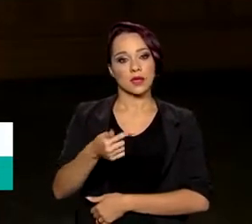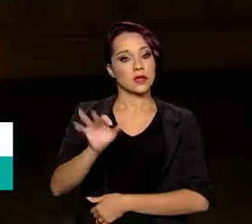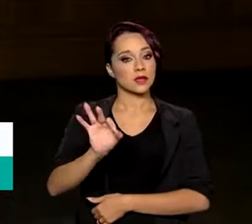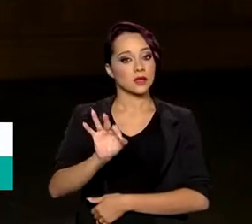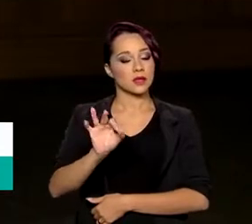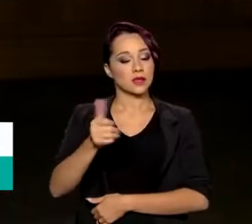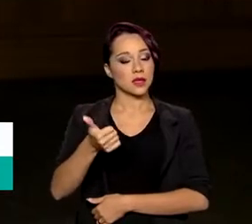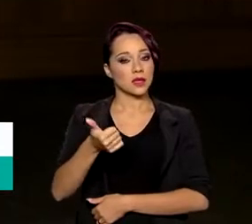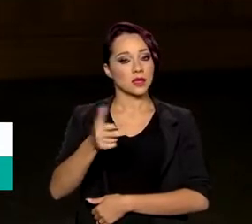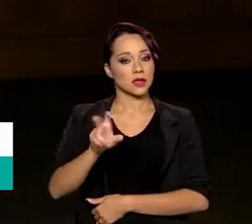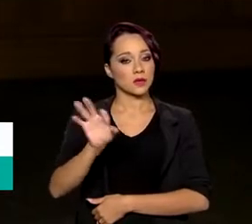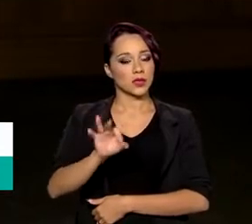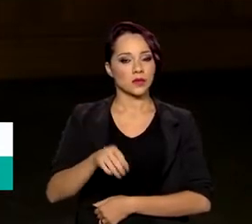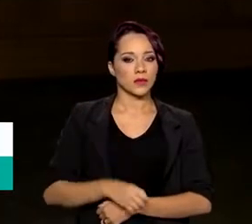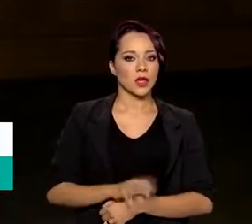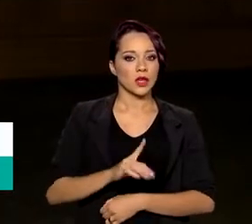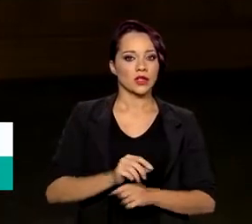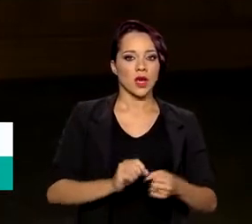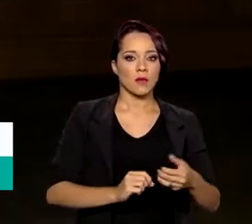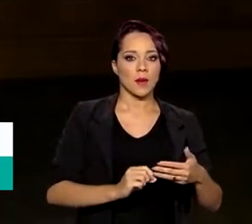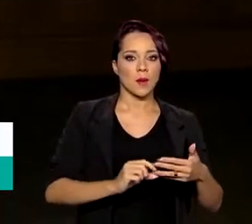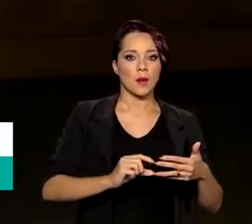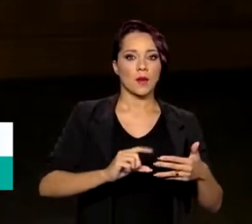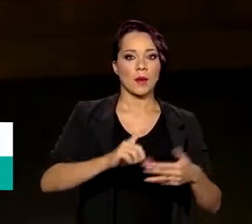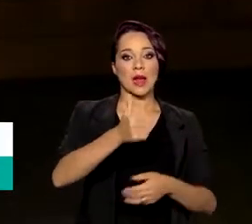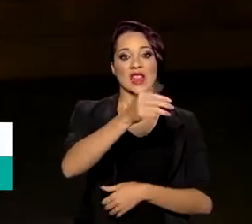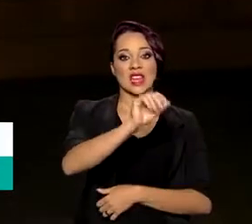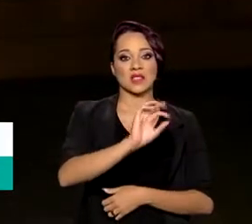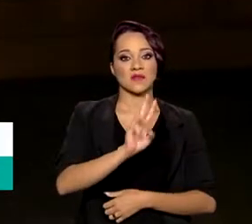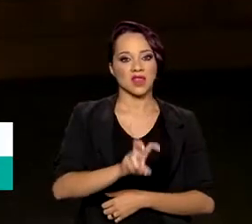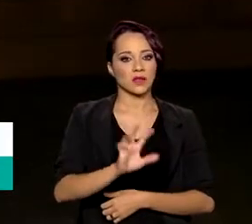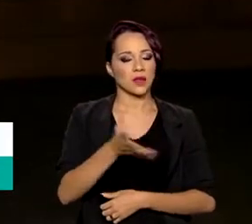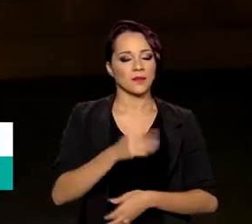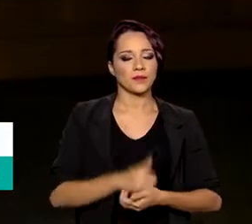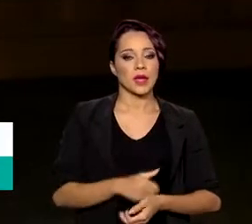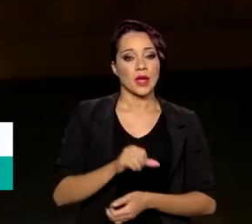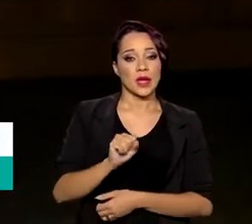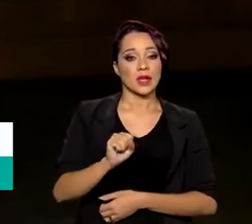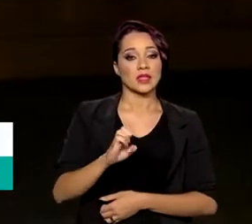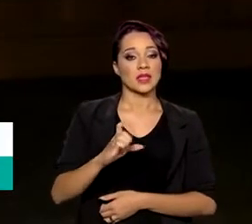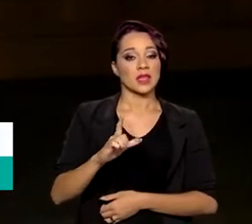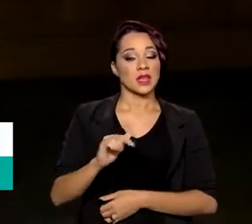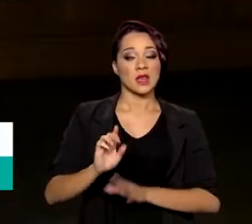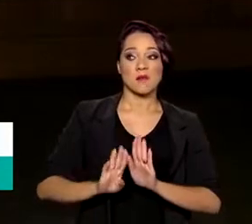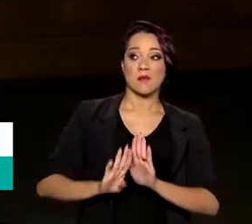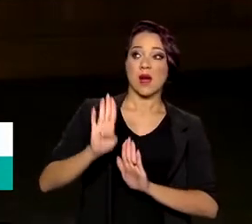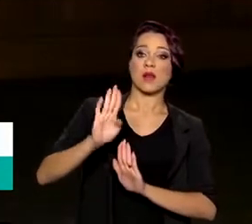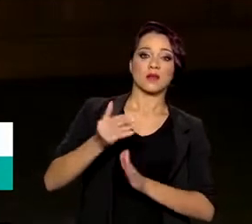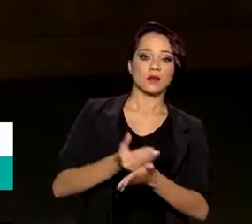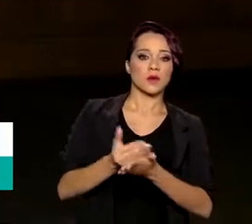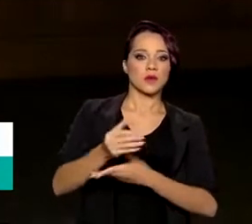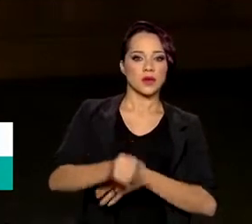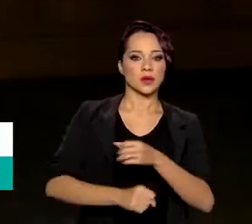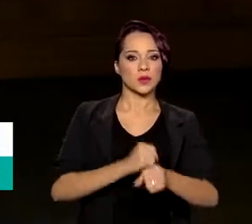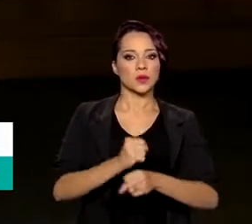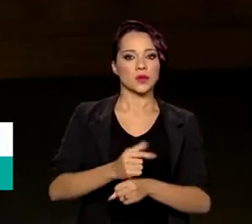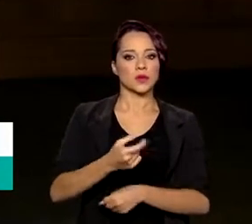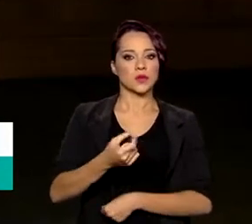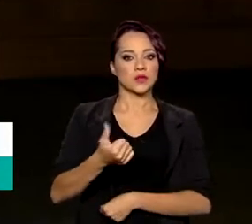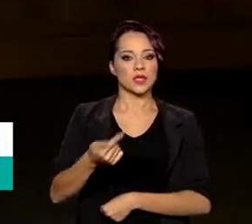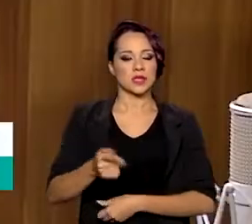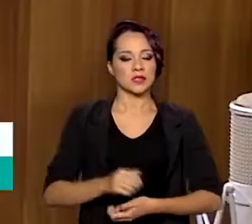12,75%. É a 10ª subida consecutiva na taxa de juros. Com isso, a Selic vai ao maior patamar desde o começo de